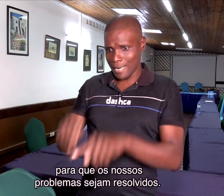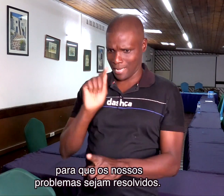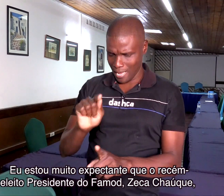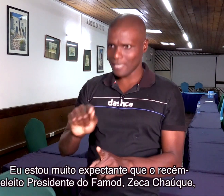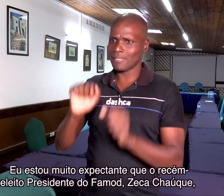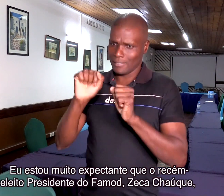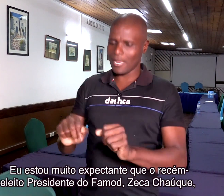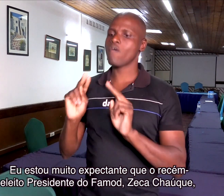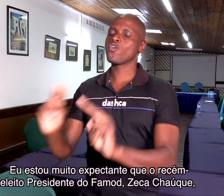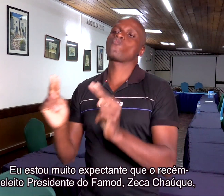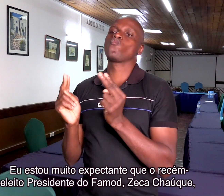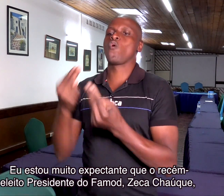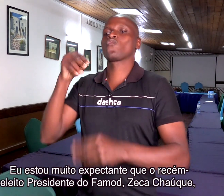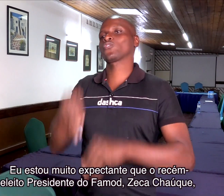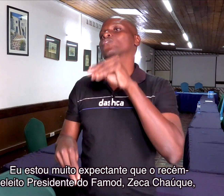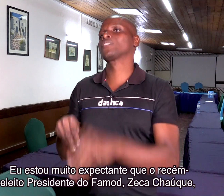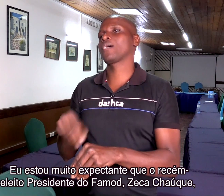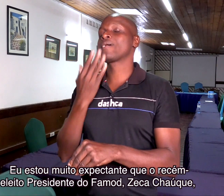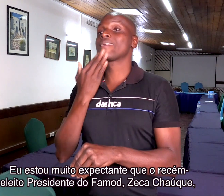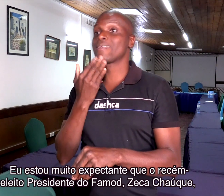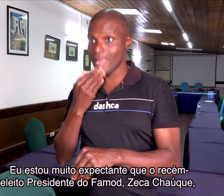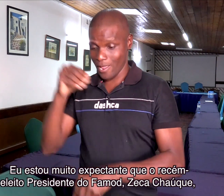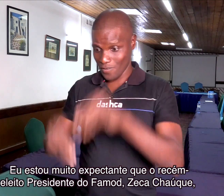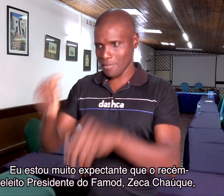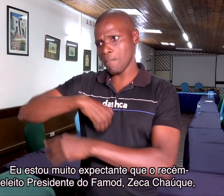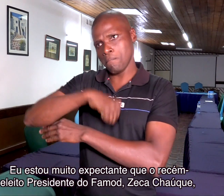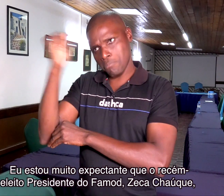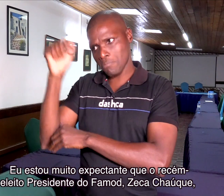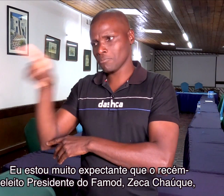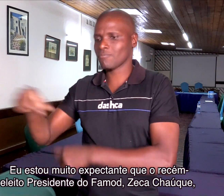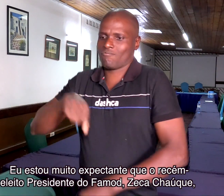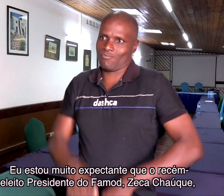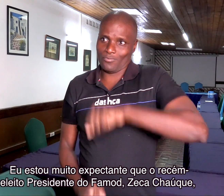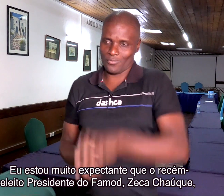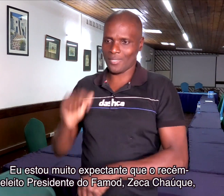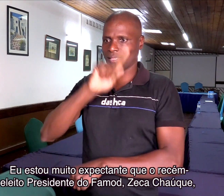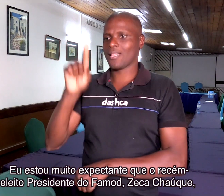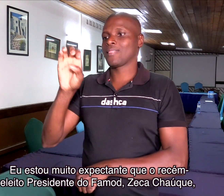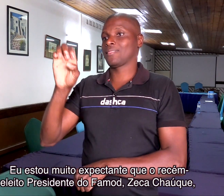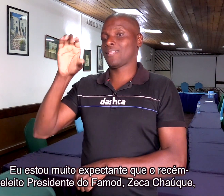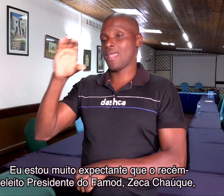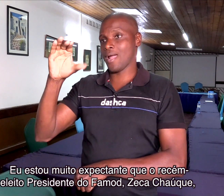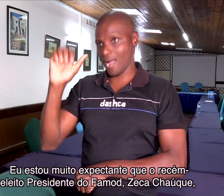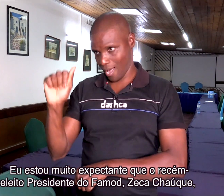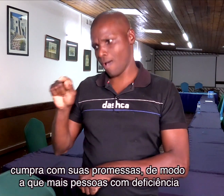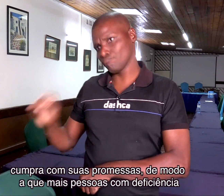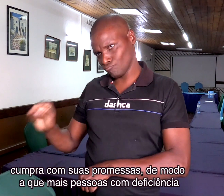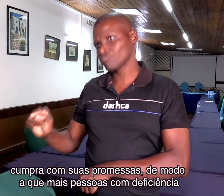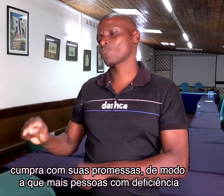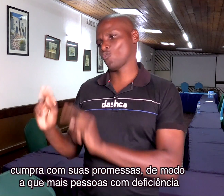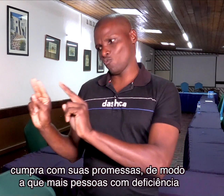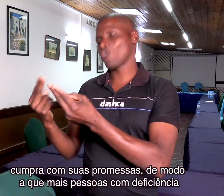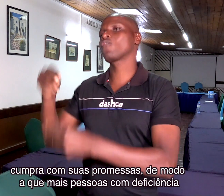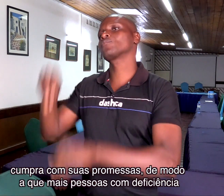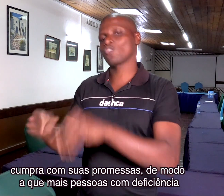resolvidos. Eu estou muito expectante que o recém-eleito presidente do FAMOD, Zeca Chauque, cumpra